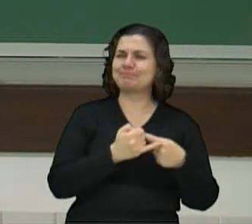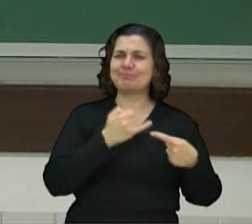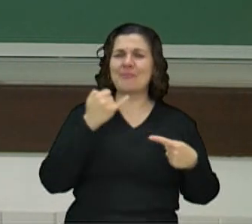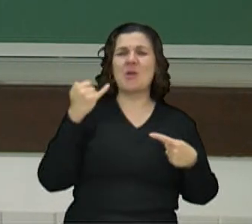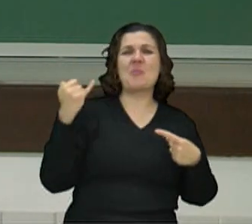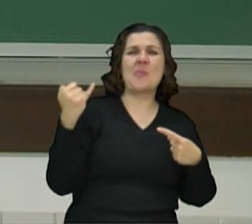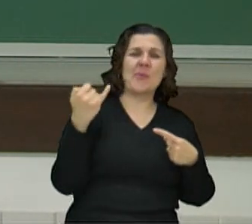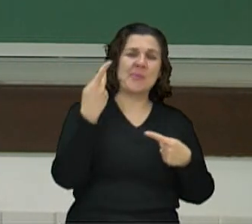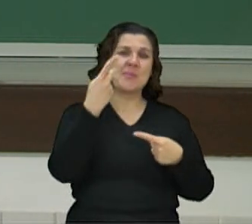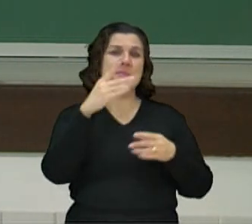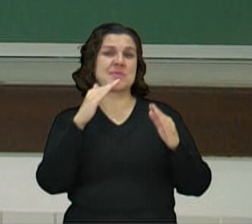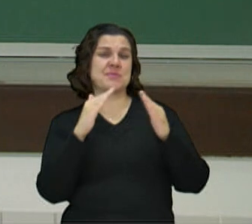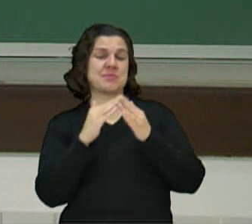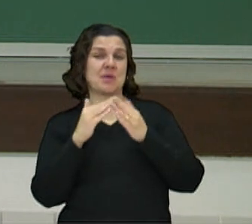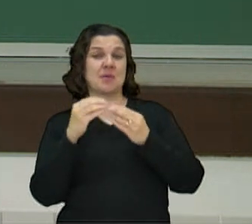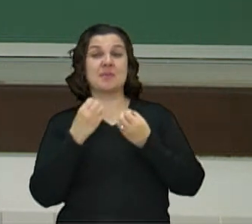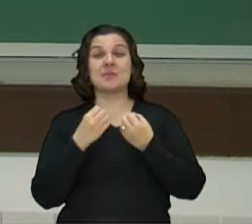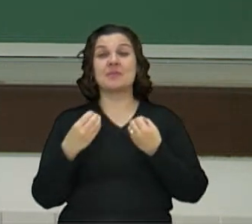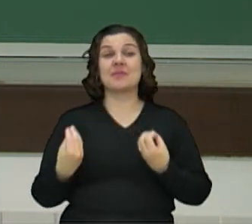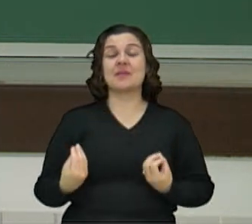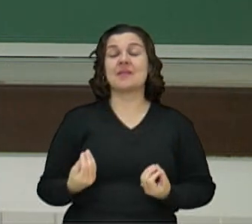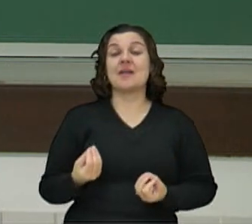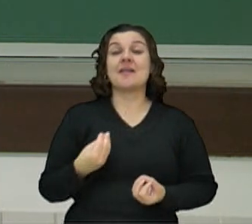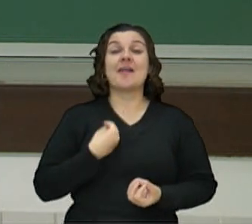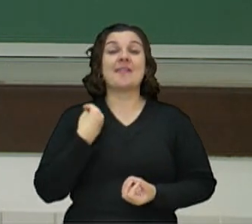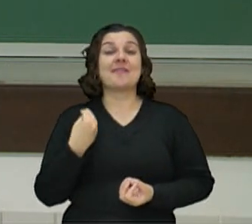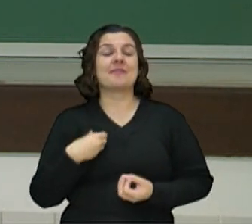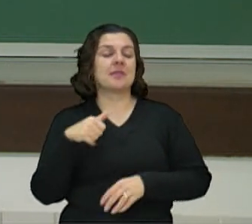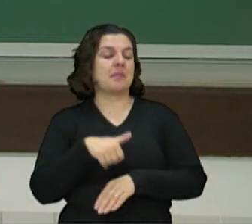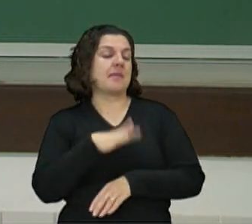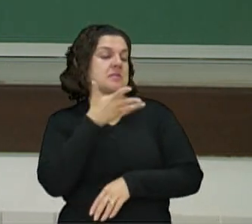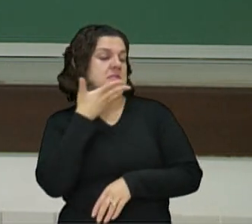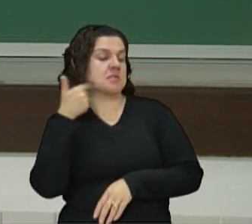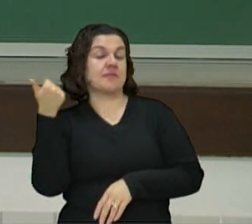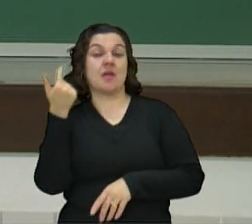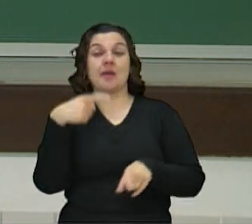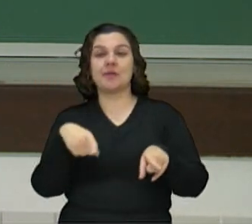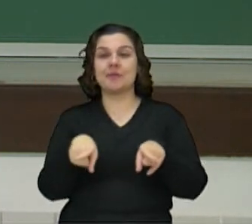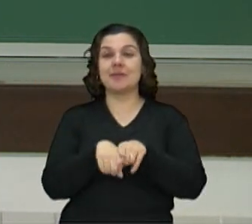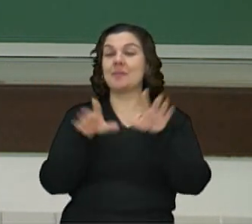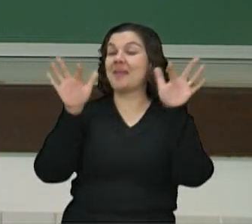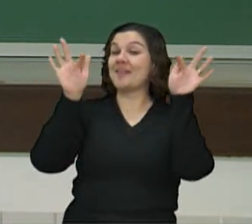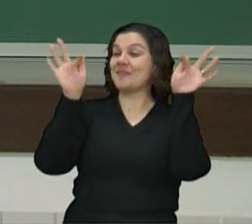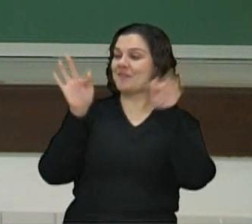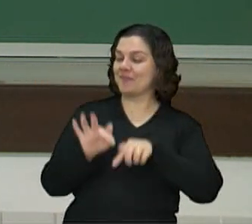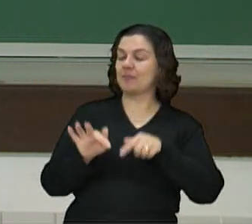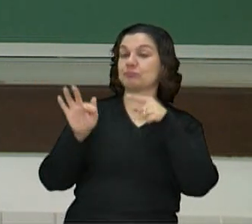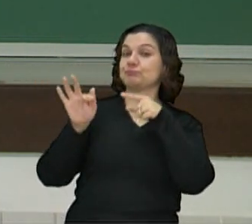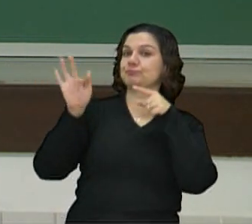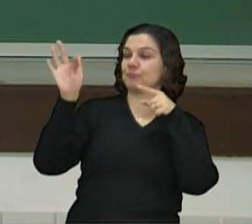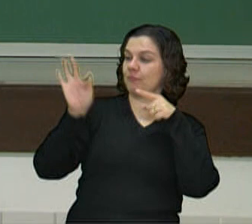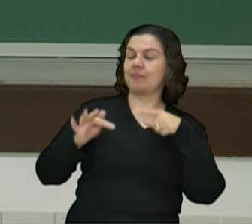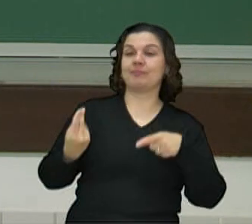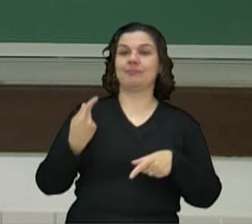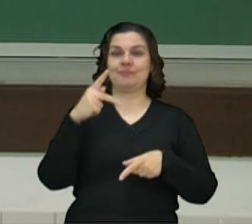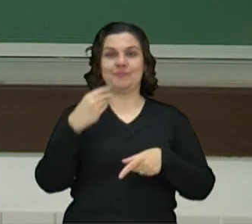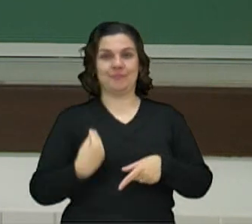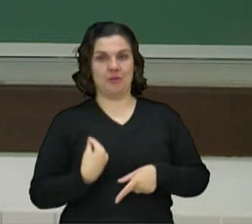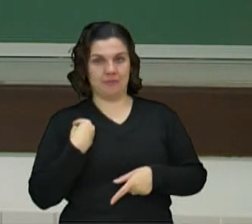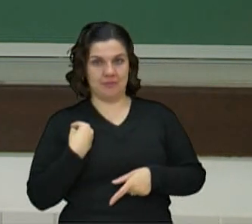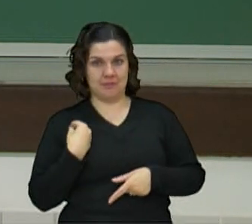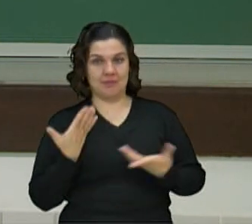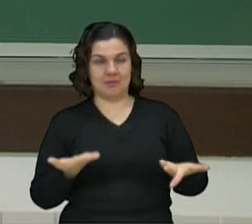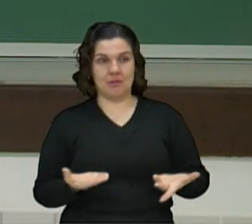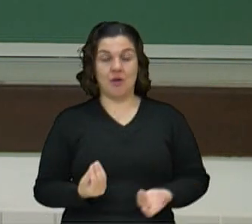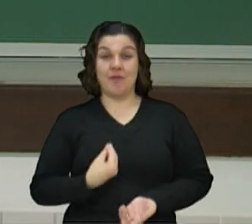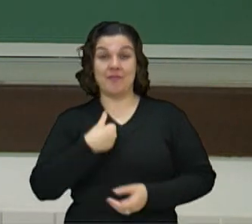sua casa, para que você tivesse uma maior facilidade de vida e maior felicidade na sua vida. Com uma vida muito